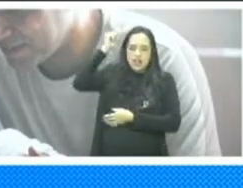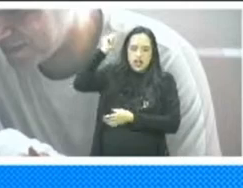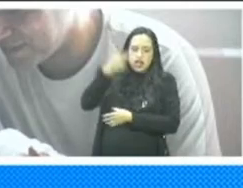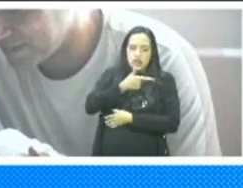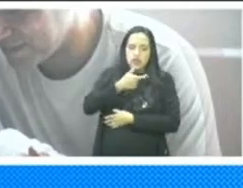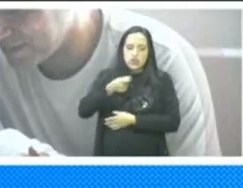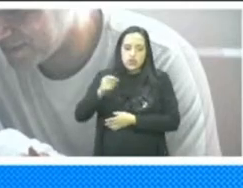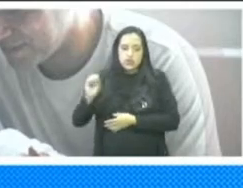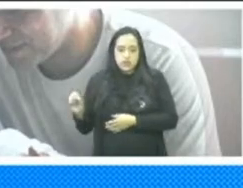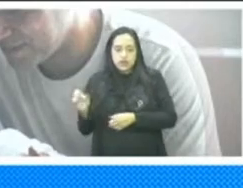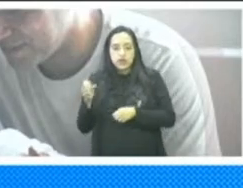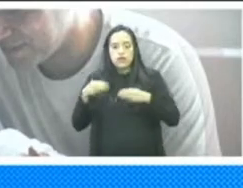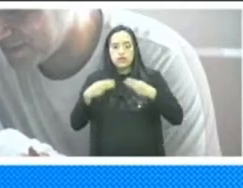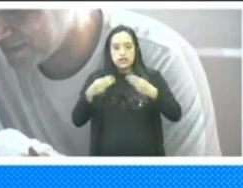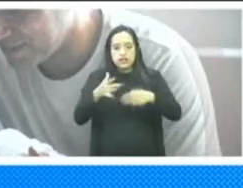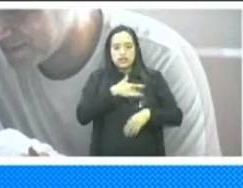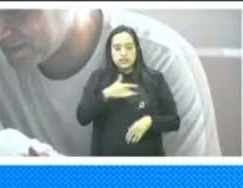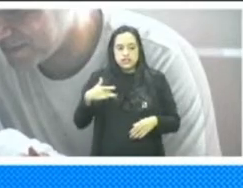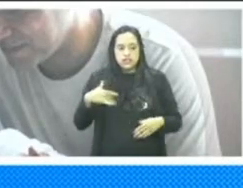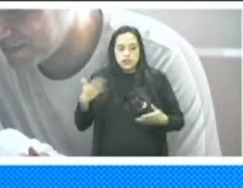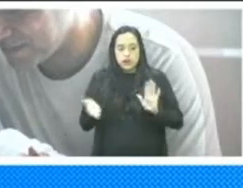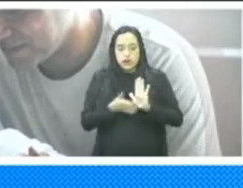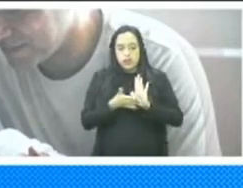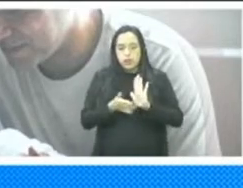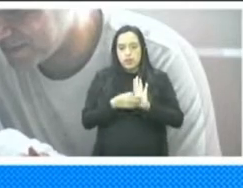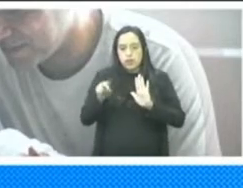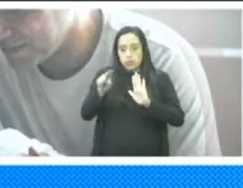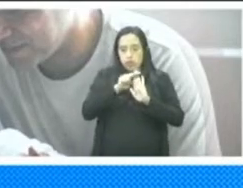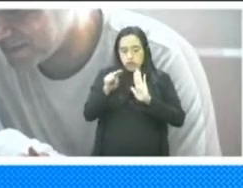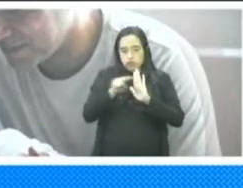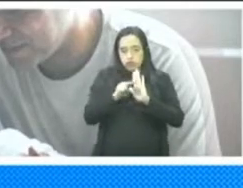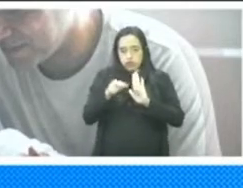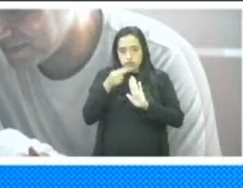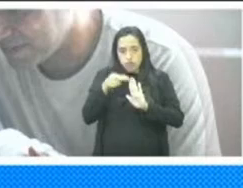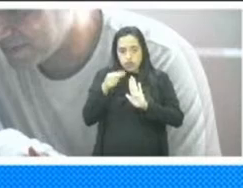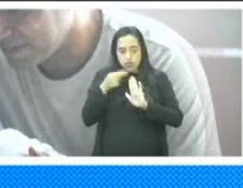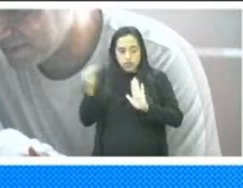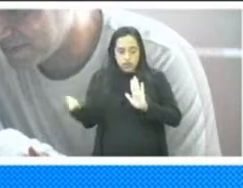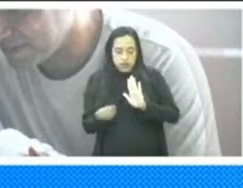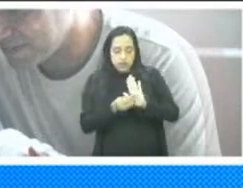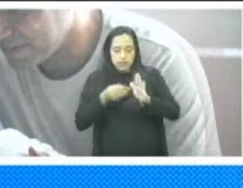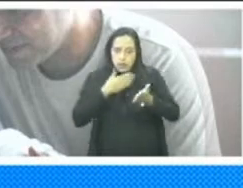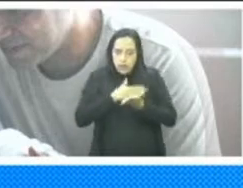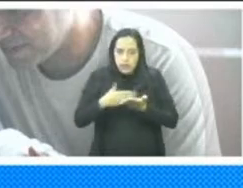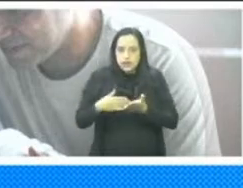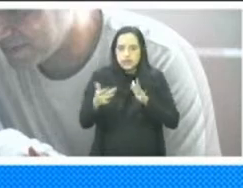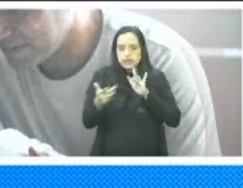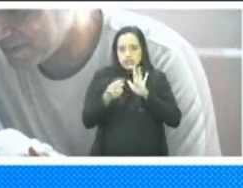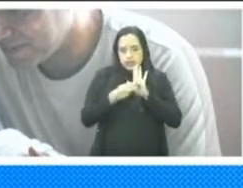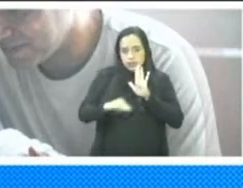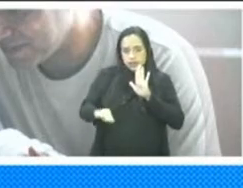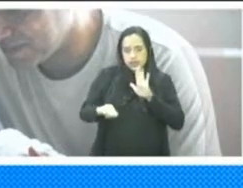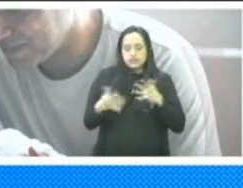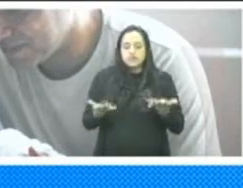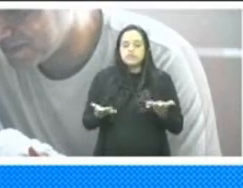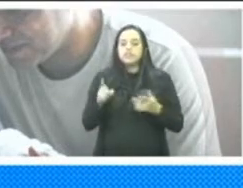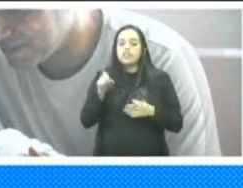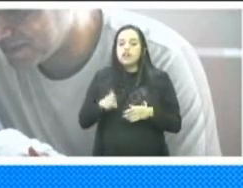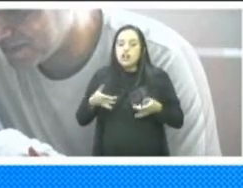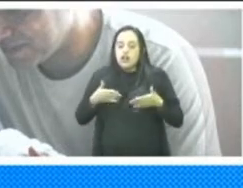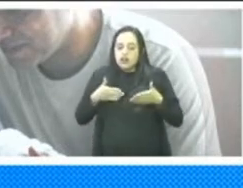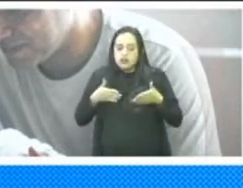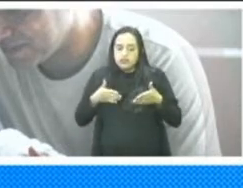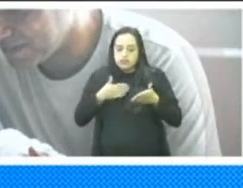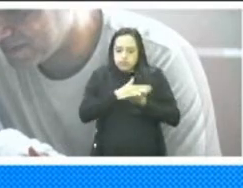o Ministério da Saúde propõe uma norma para a implementação do método Canguru, né? Então foi uma